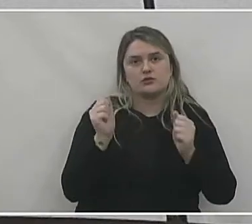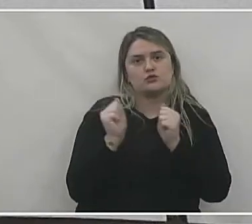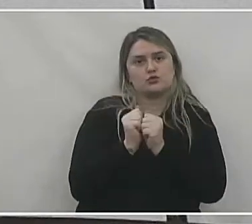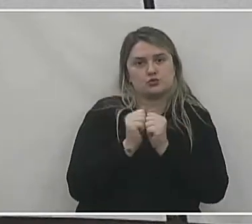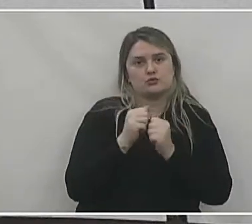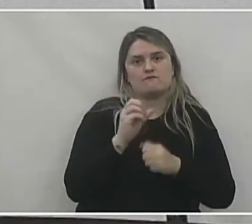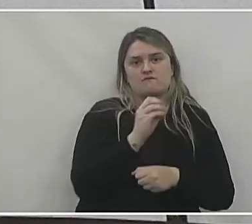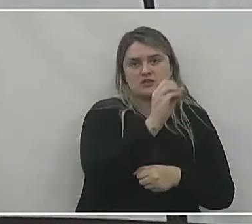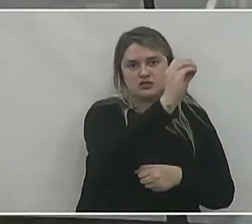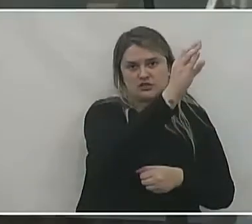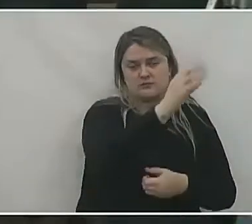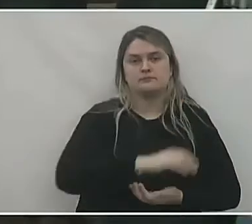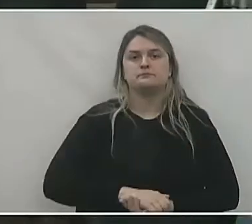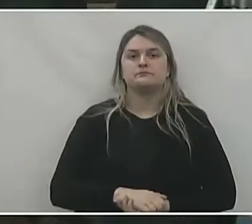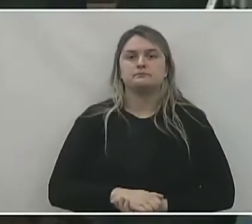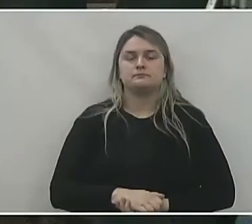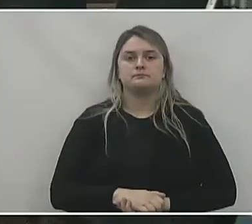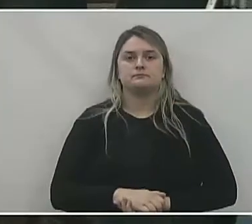irem comigo.